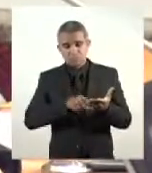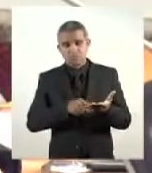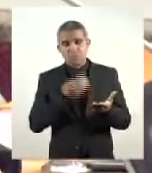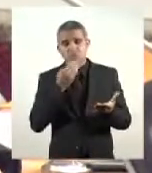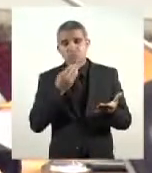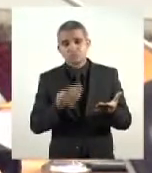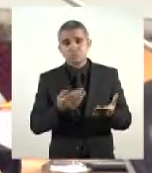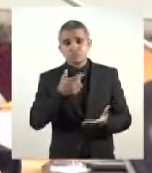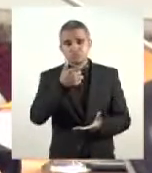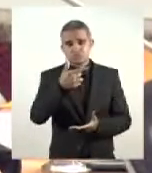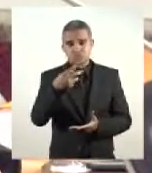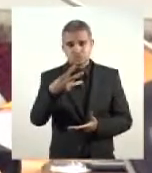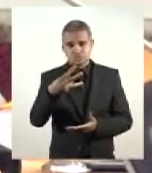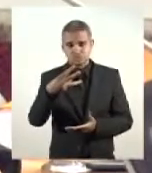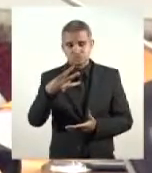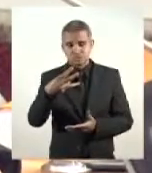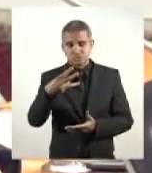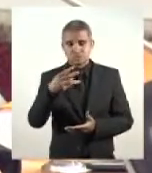23/9/2014,